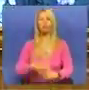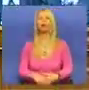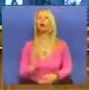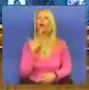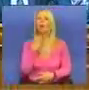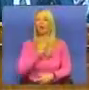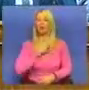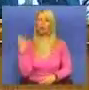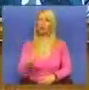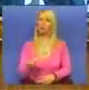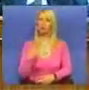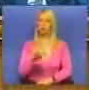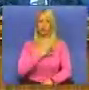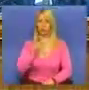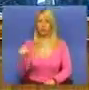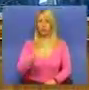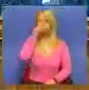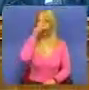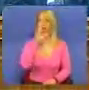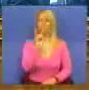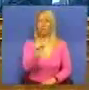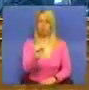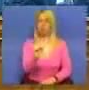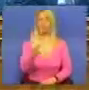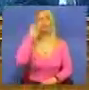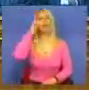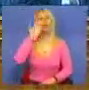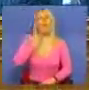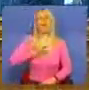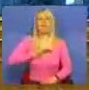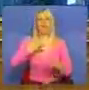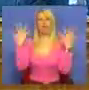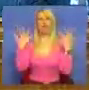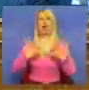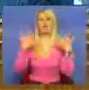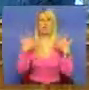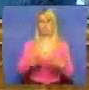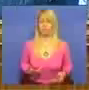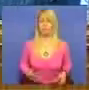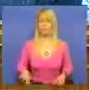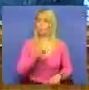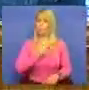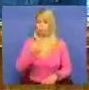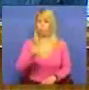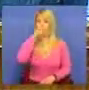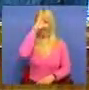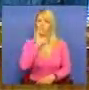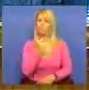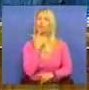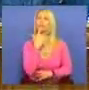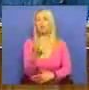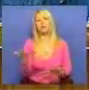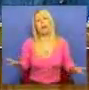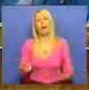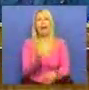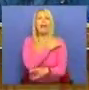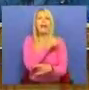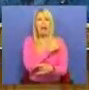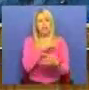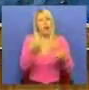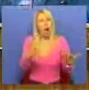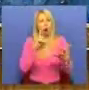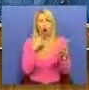Muito obrigado, Sr. Presidente. Sr. Primeiro-Ministro, déficit orçamental. O Sr. Primeiro-Ministro disse-nos que a casa está em